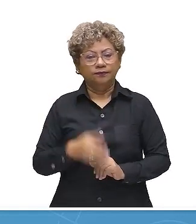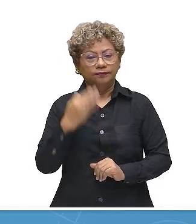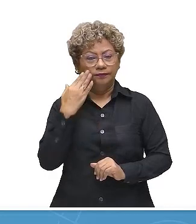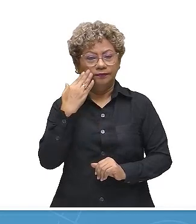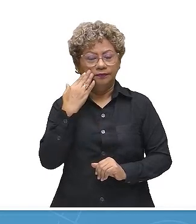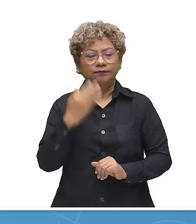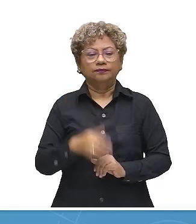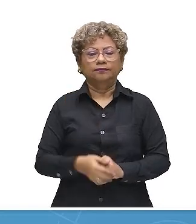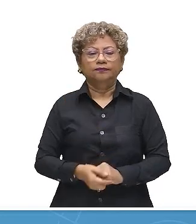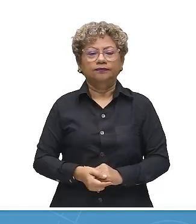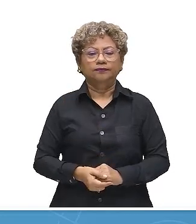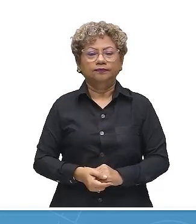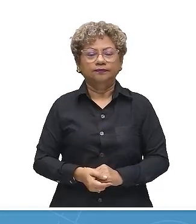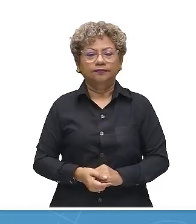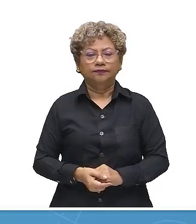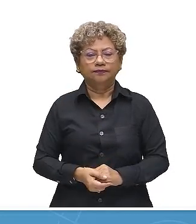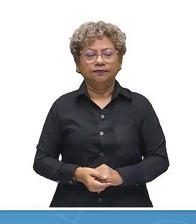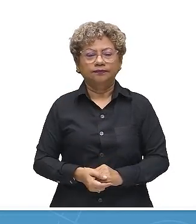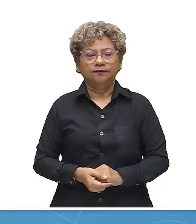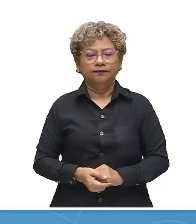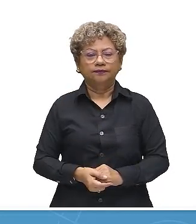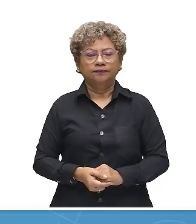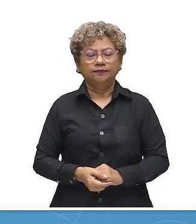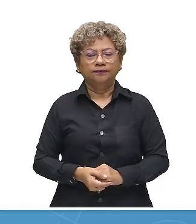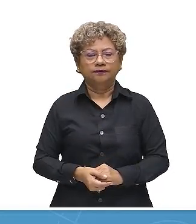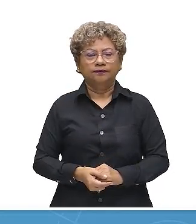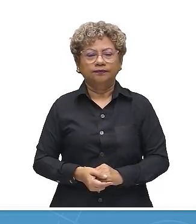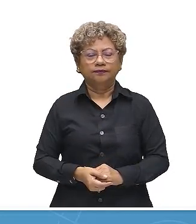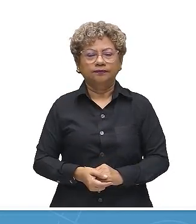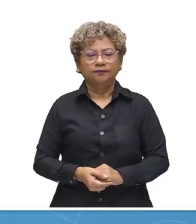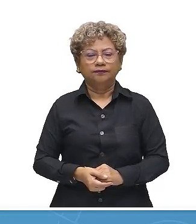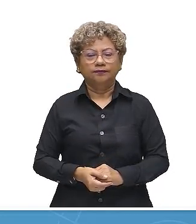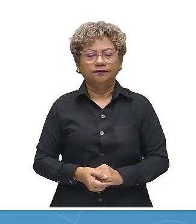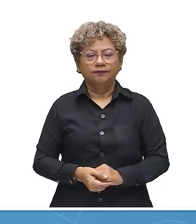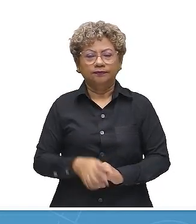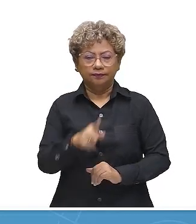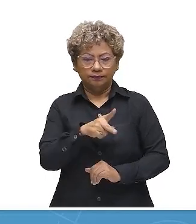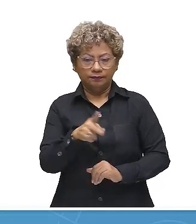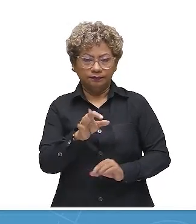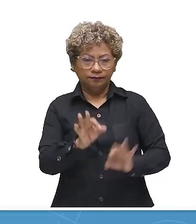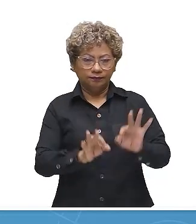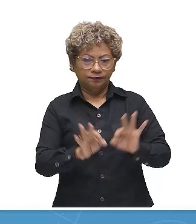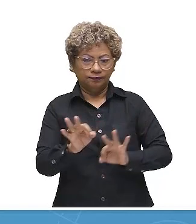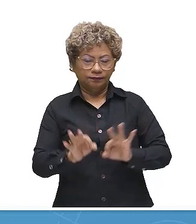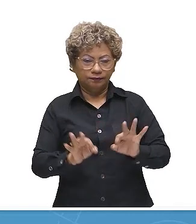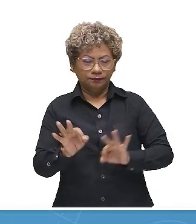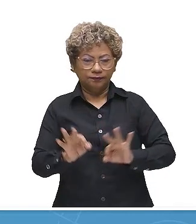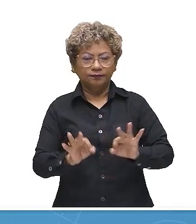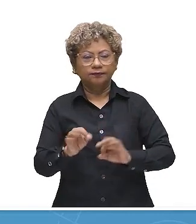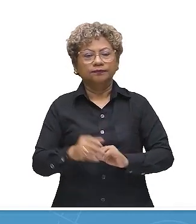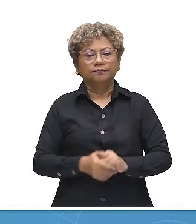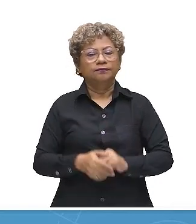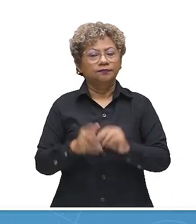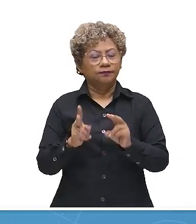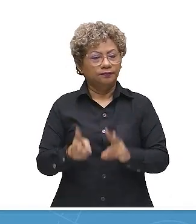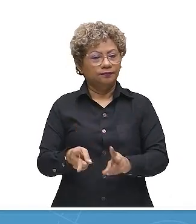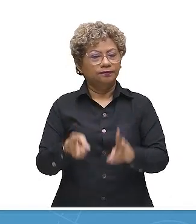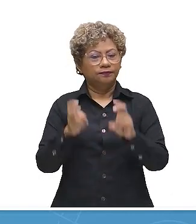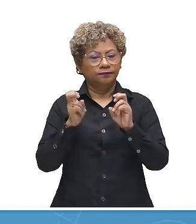simplificar essa nova fração. Olha só, ela está aqui embaixo. E aí eu vou simplificá-la. Vejam